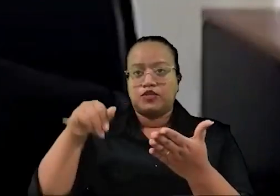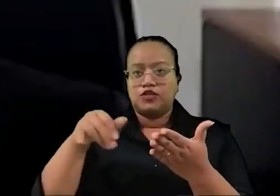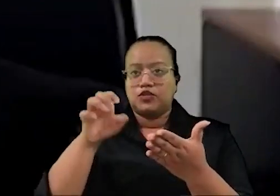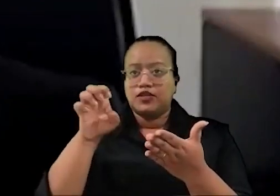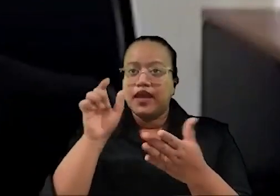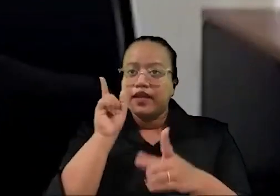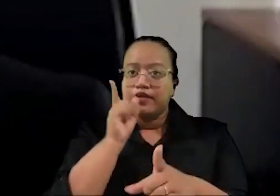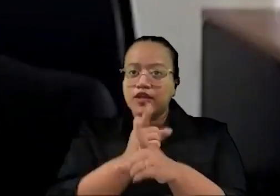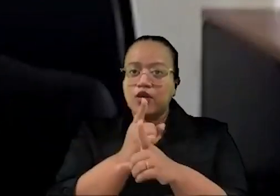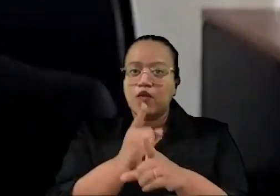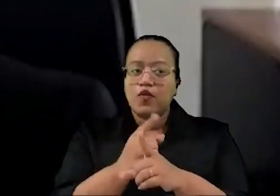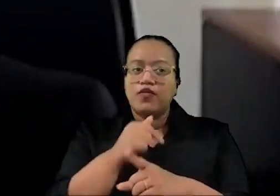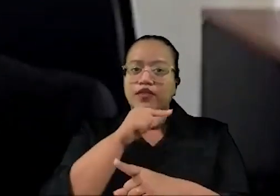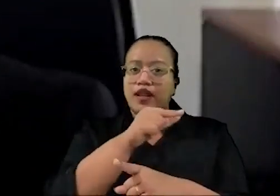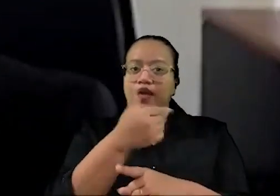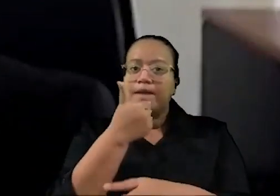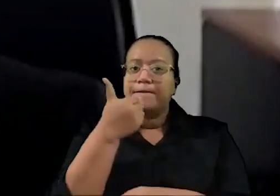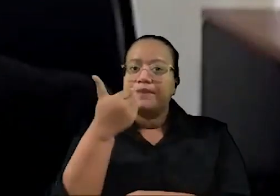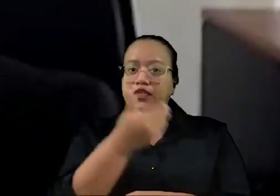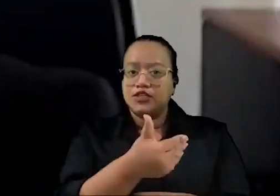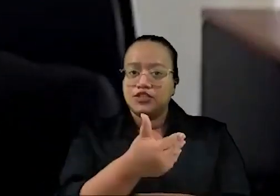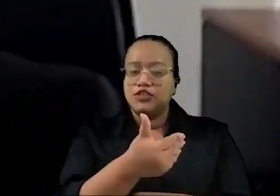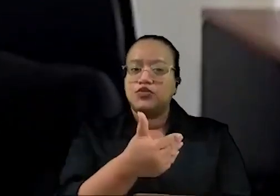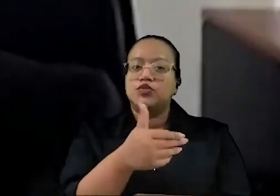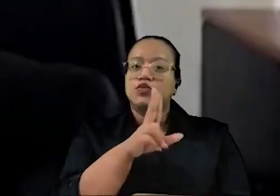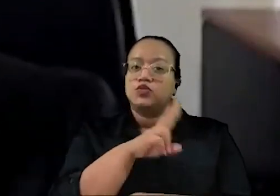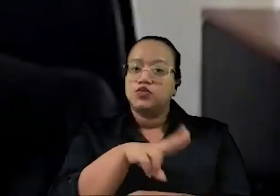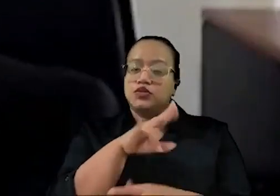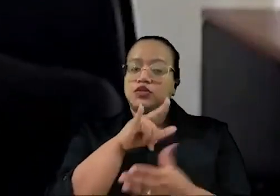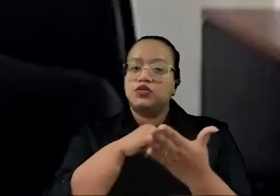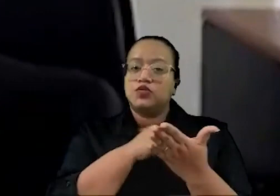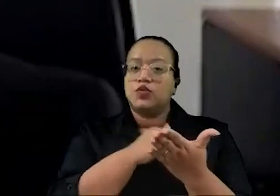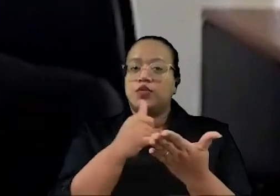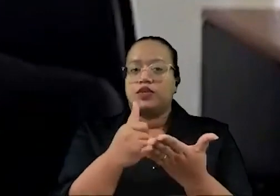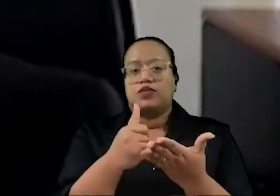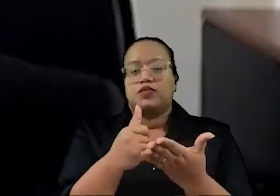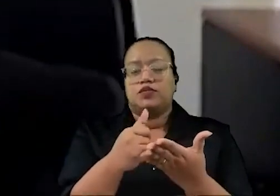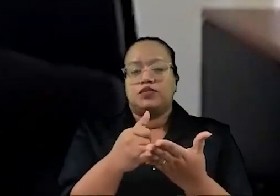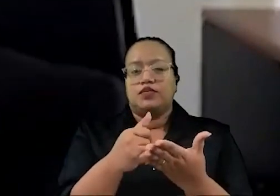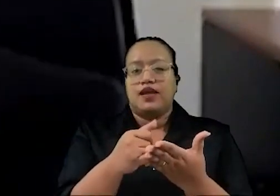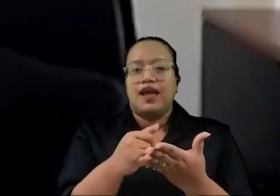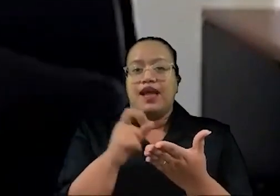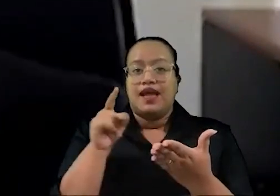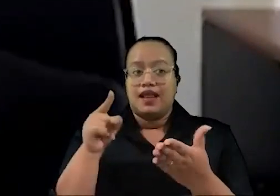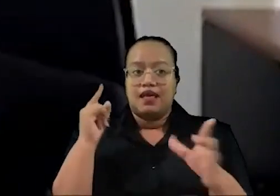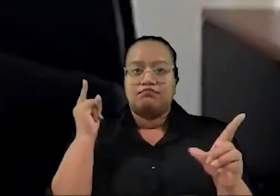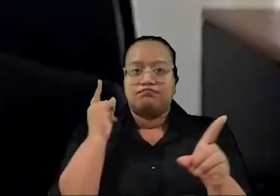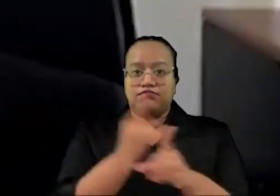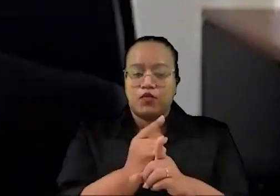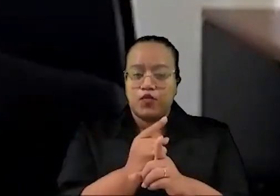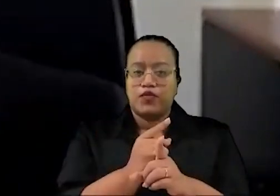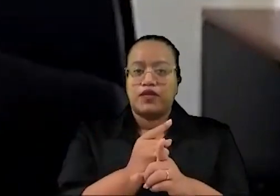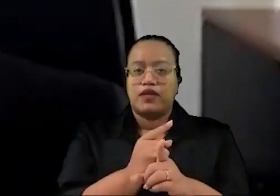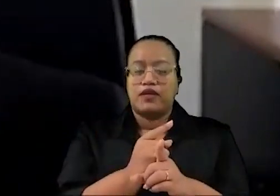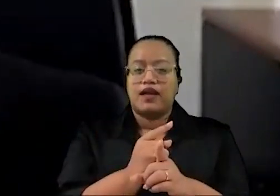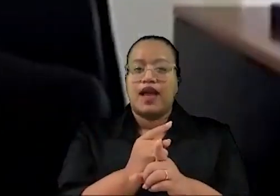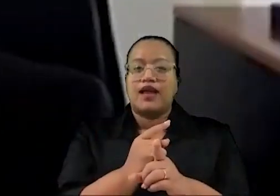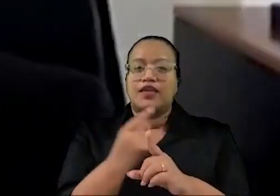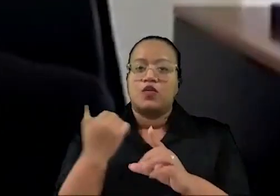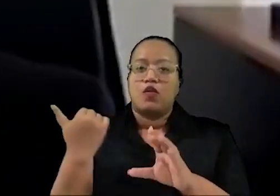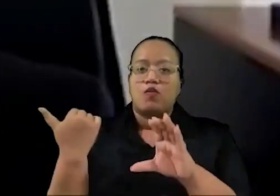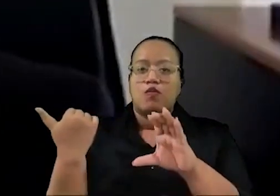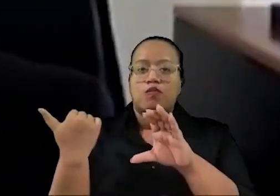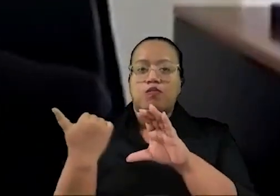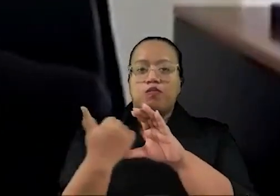peticionou utilizando determinado documento. E ao fazer essa identificação, aquilo dispara um fluxo automático no PJE que